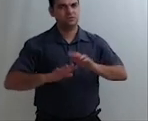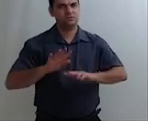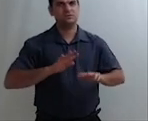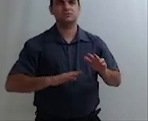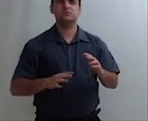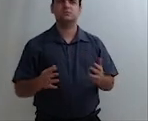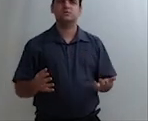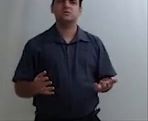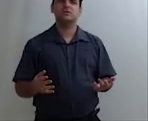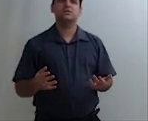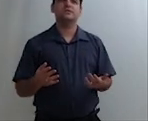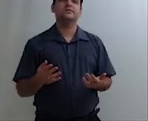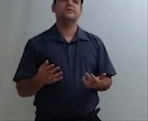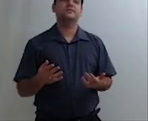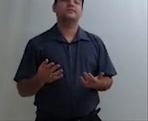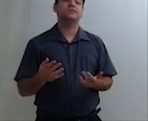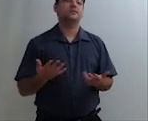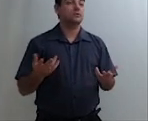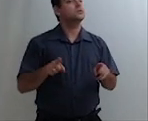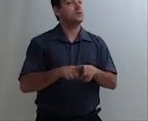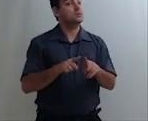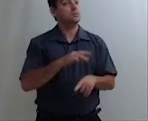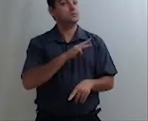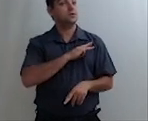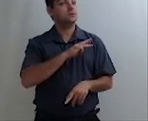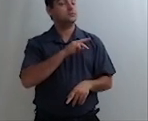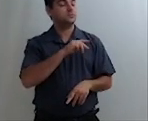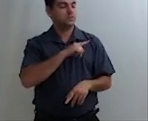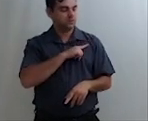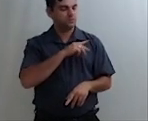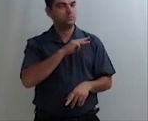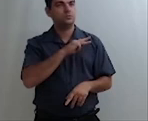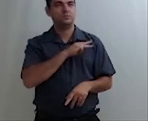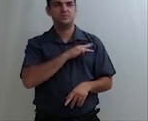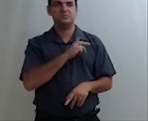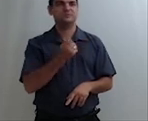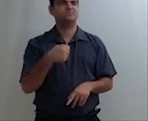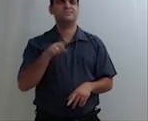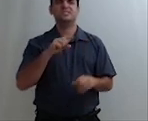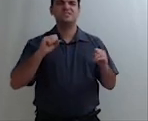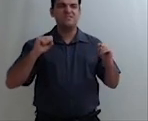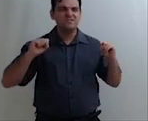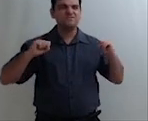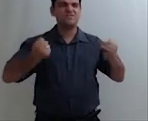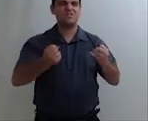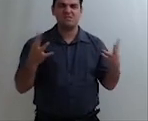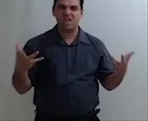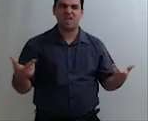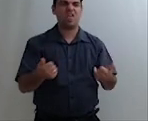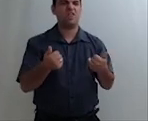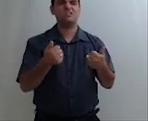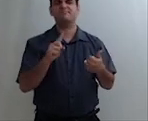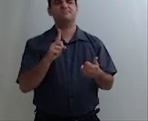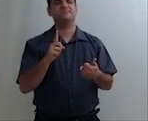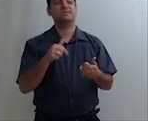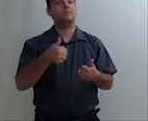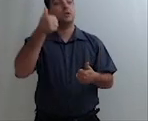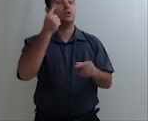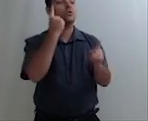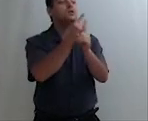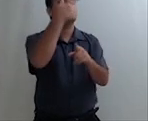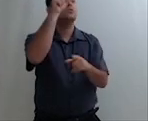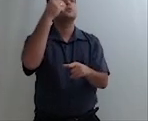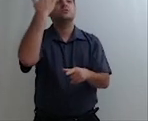esforçar e o ministério público está desincumbido de um esforço argumentativo maior Para comprovar os fatos que alegram